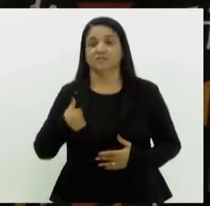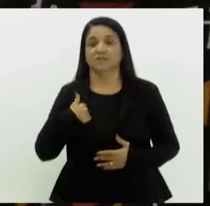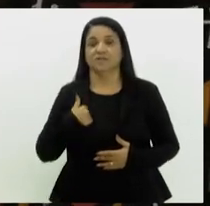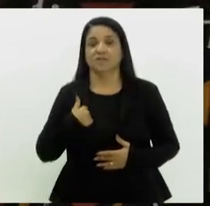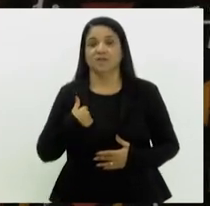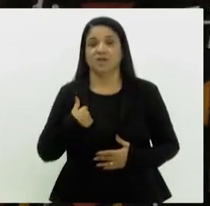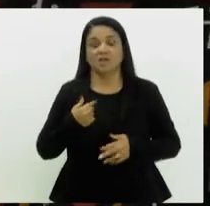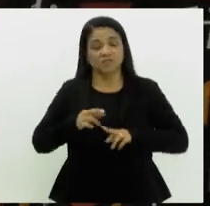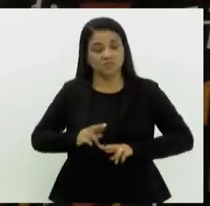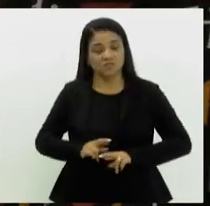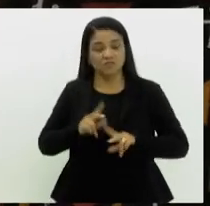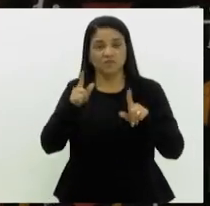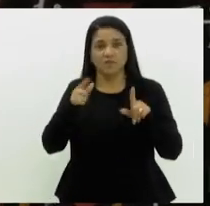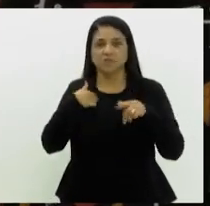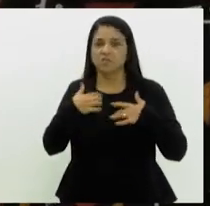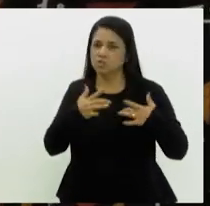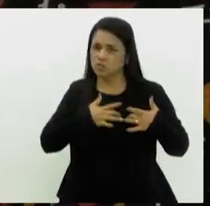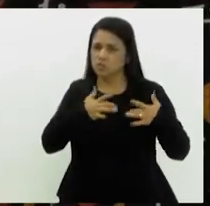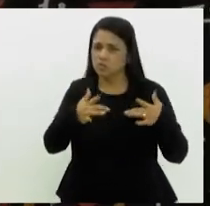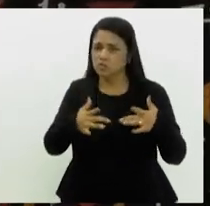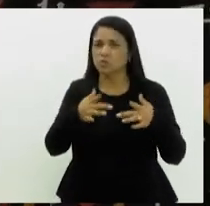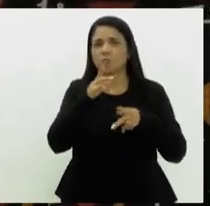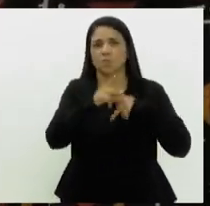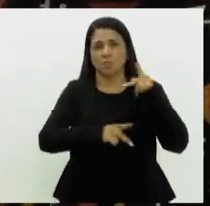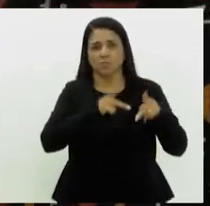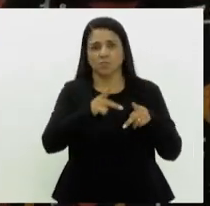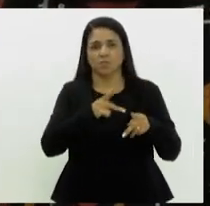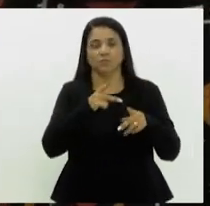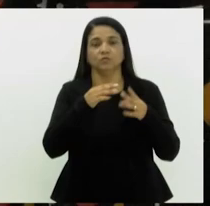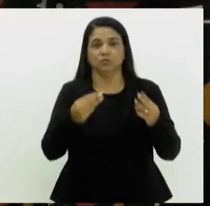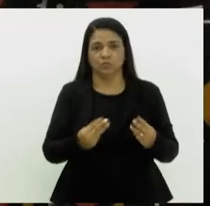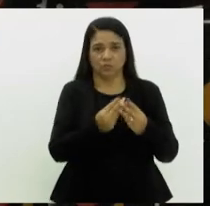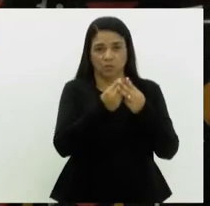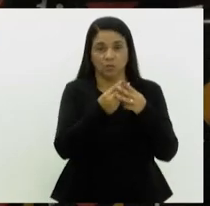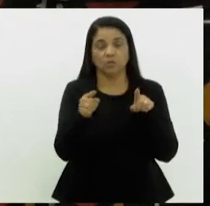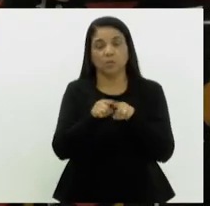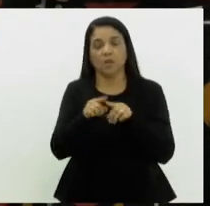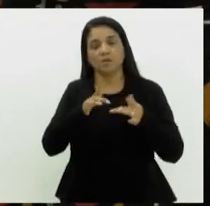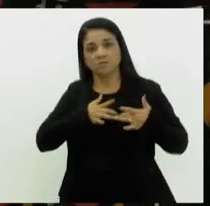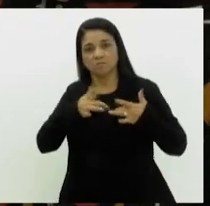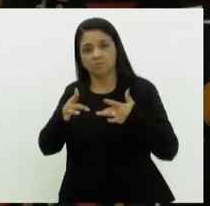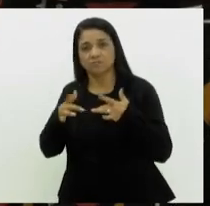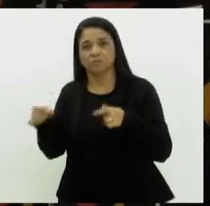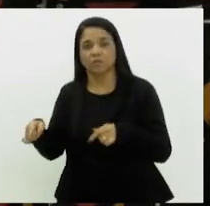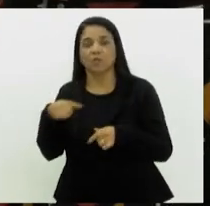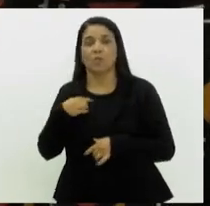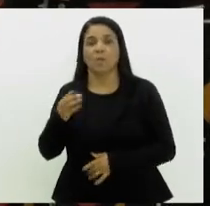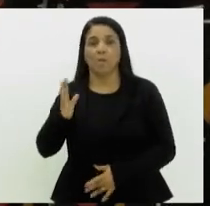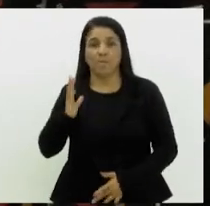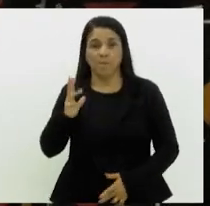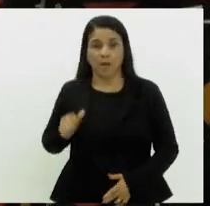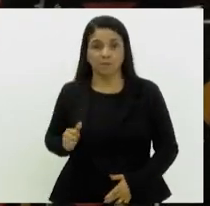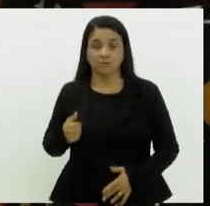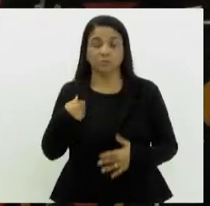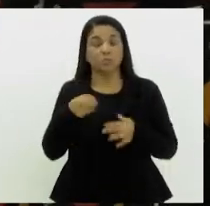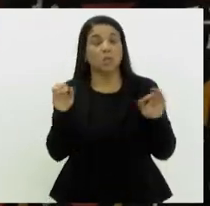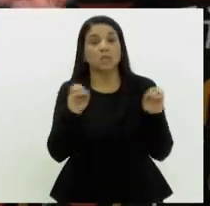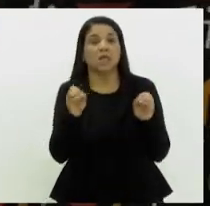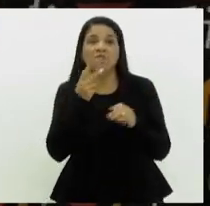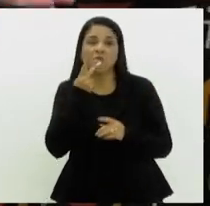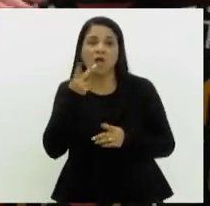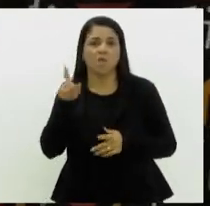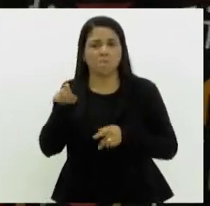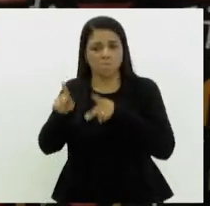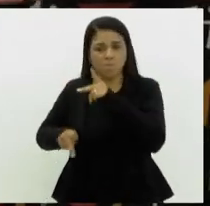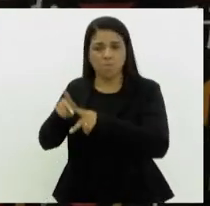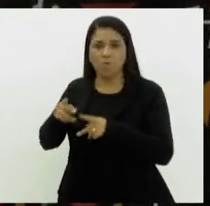posição. A gente solidariza com o povo judeu, a gente solidariza com o povo palestino, só que, infelizmente, nem todo mundo fala do povo palestino e a gente está aqui